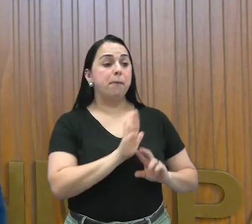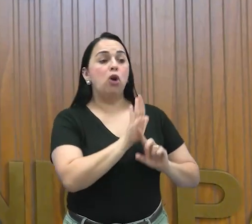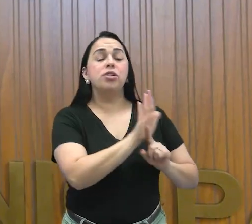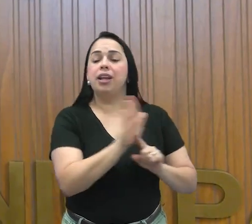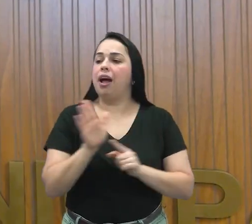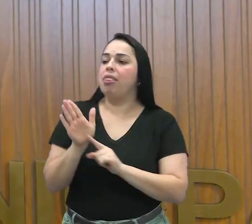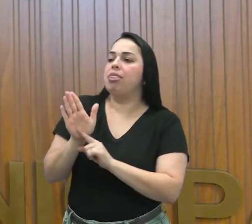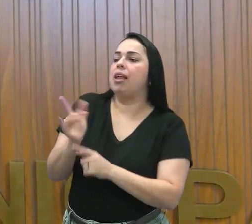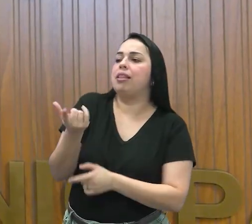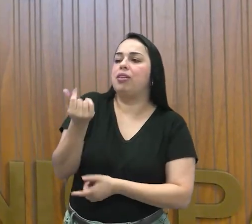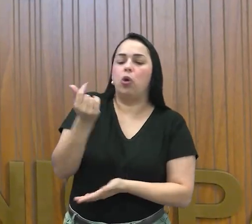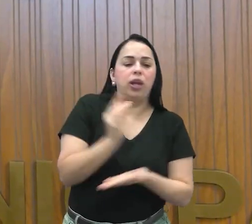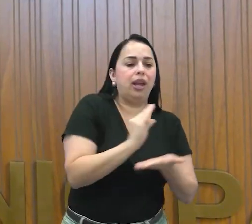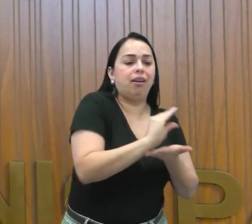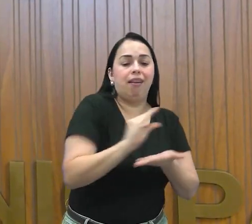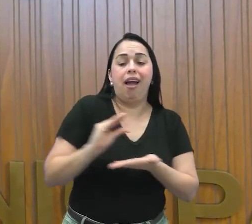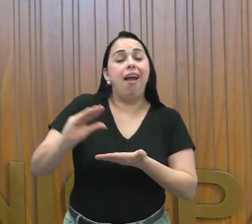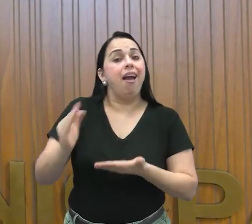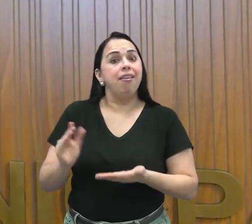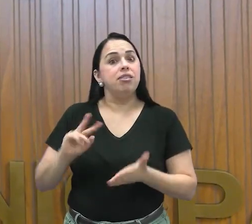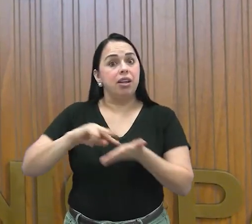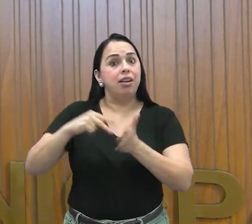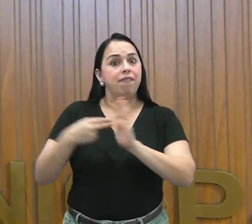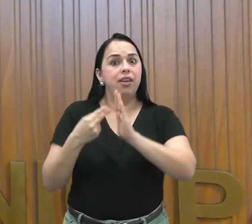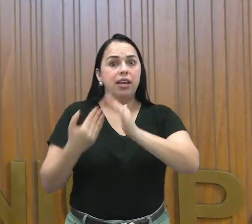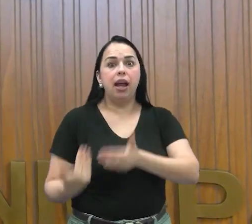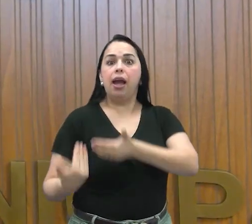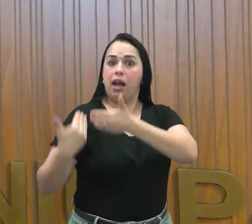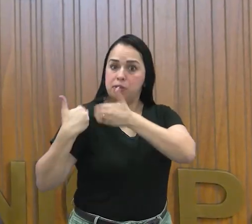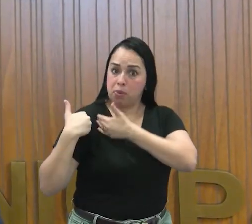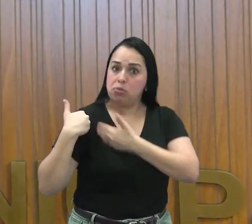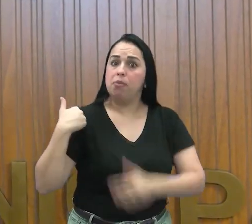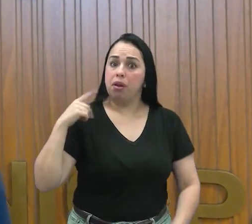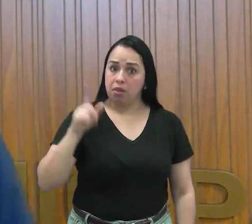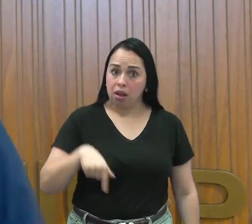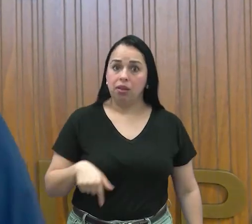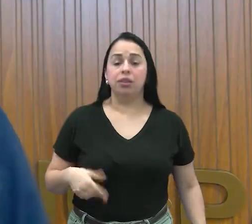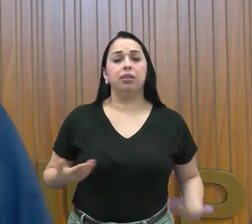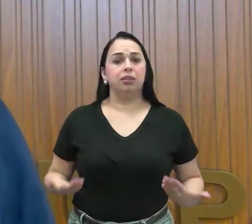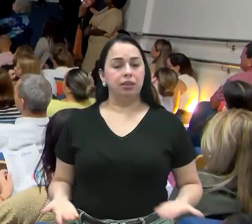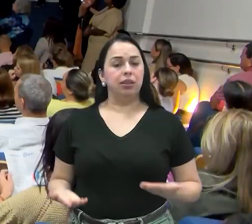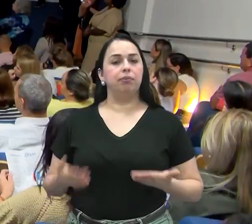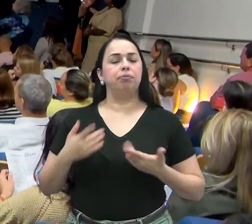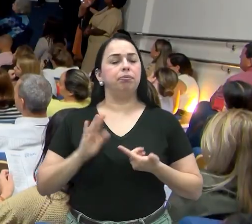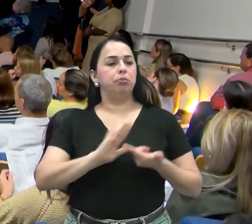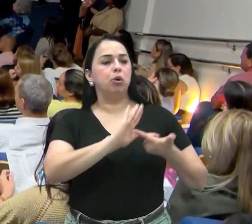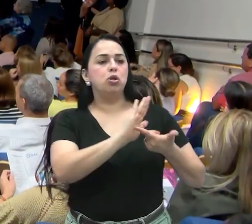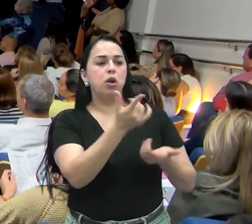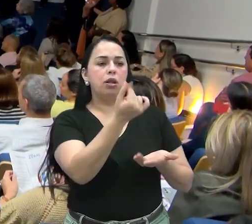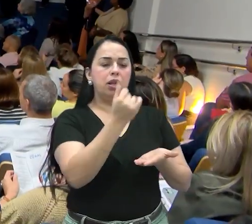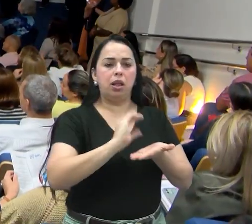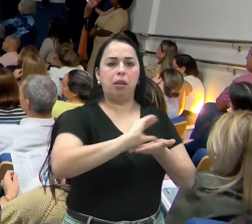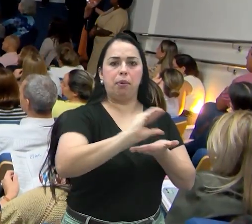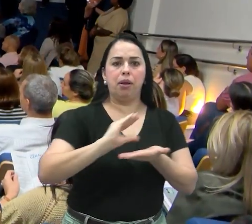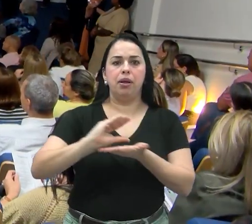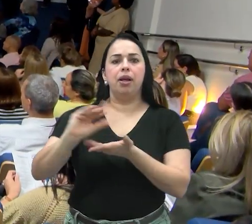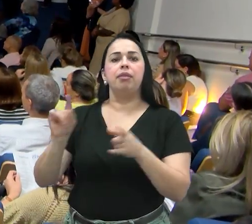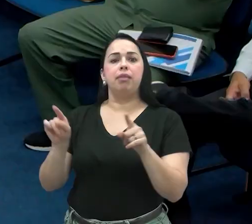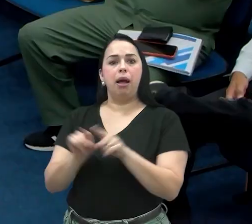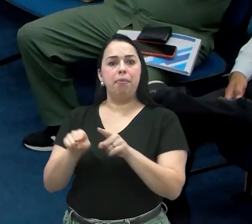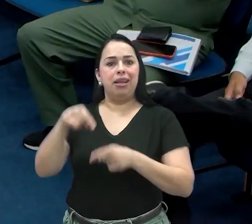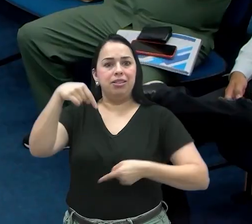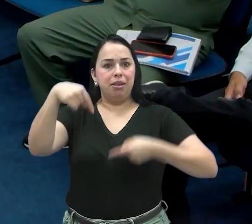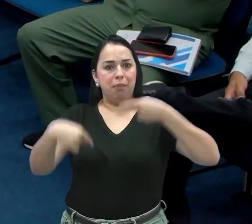de contas é um ato de responsabilidade social de uma instituição tão importante para a cidade. Além da prestação de contas, o